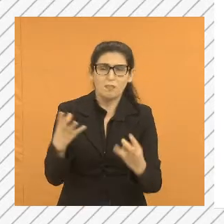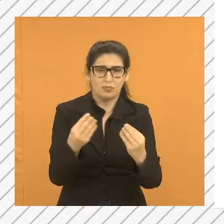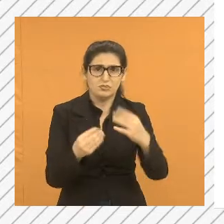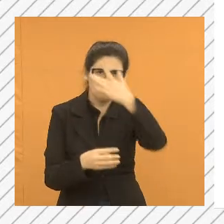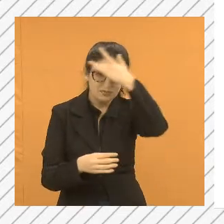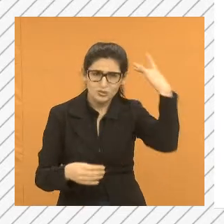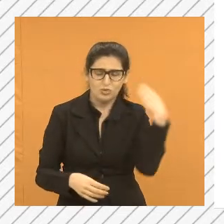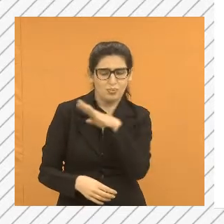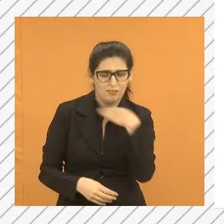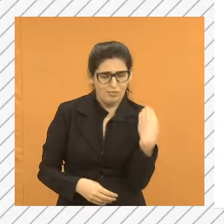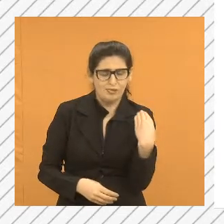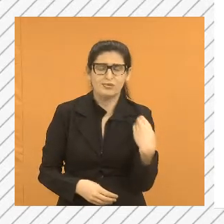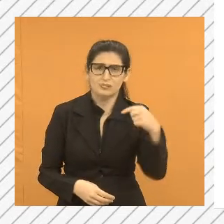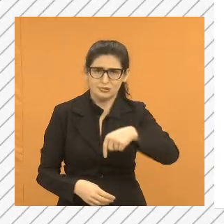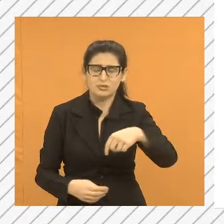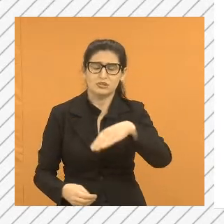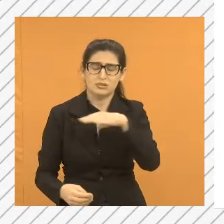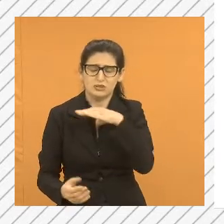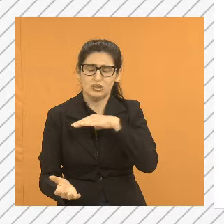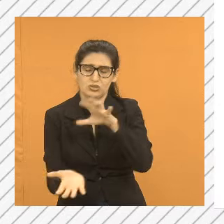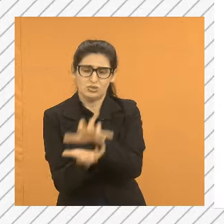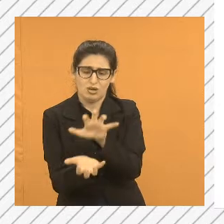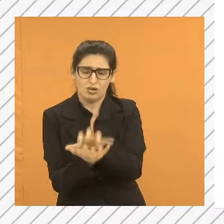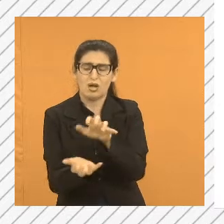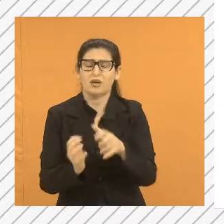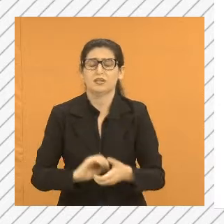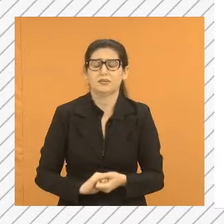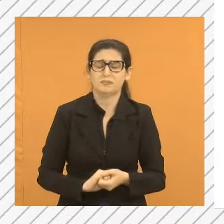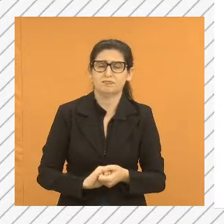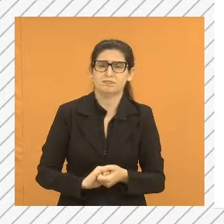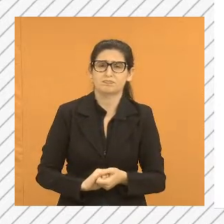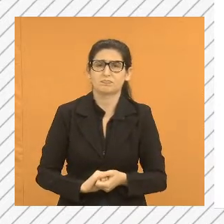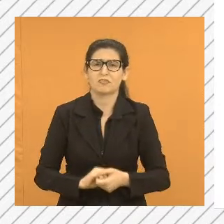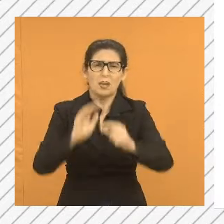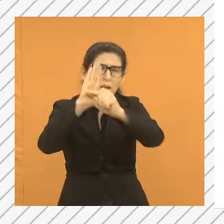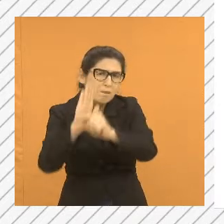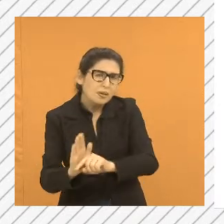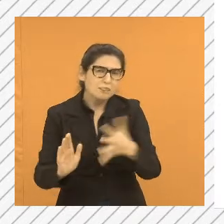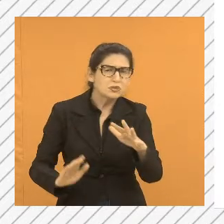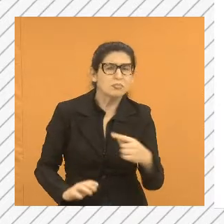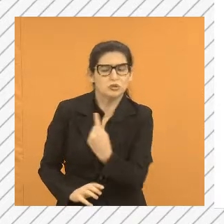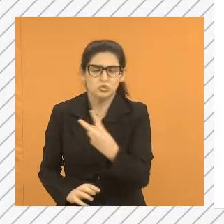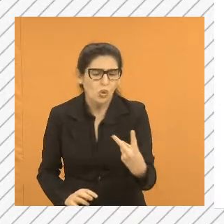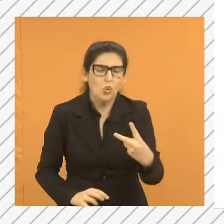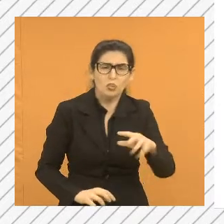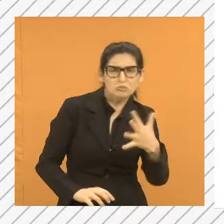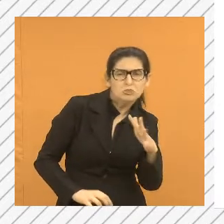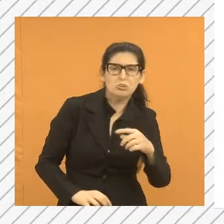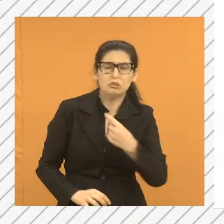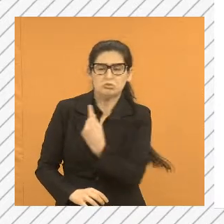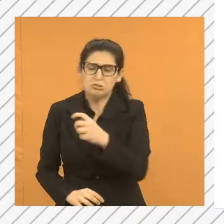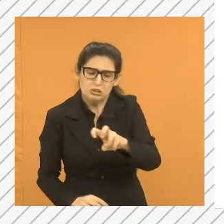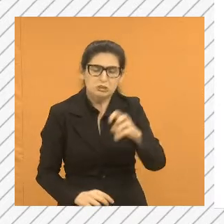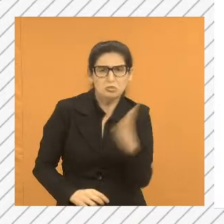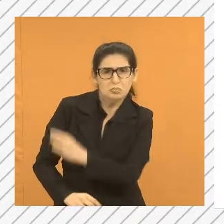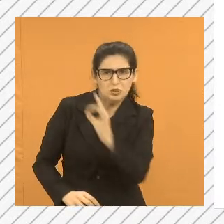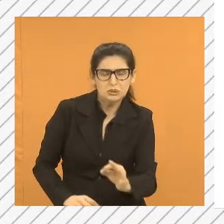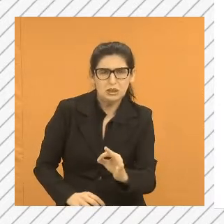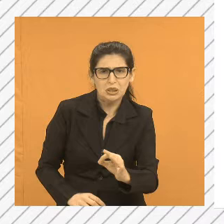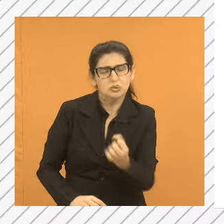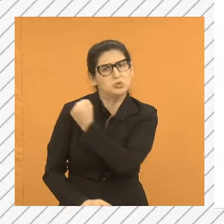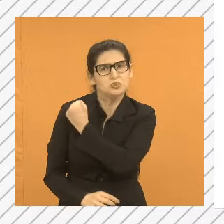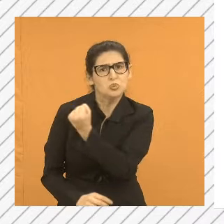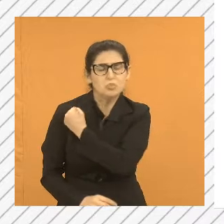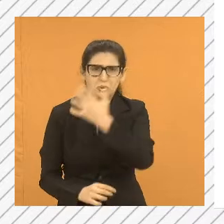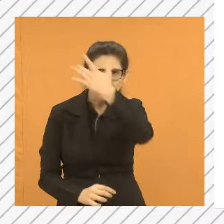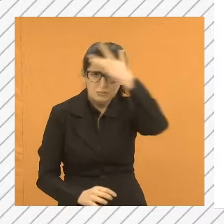Também é de se destacar uma redução de mais ou menos 12% a 15% no número